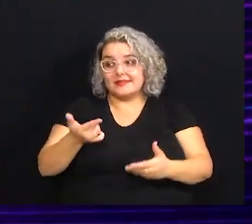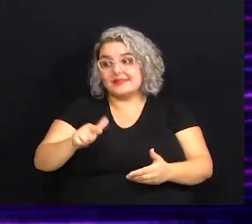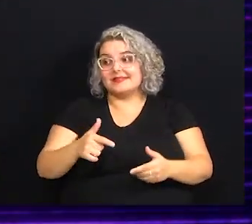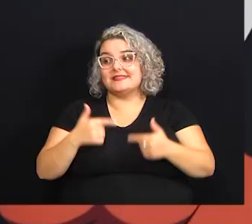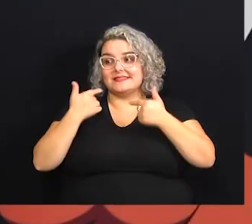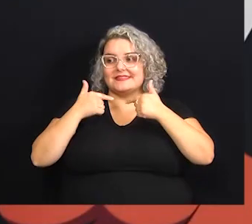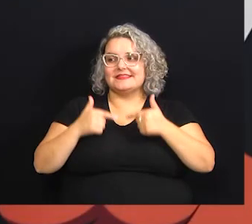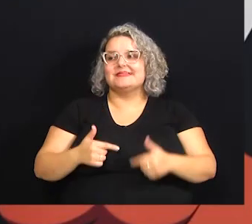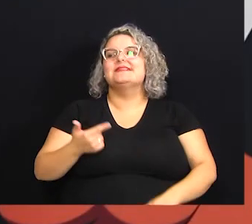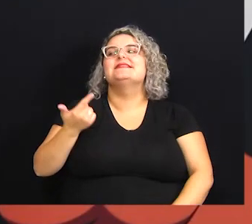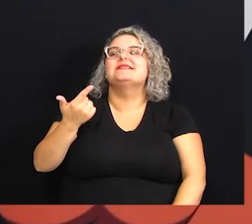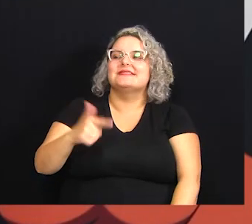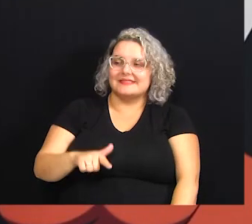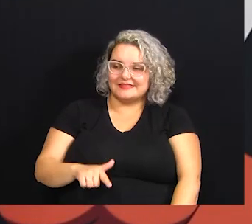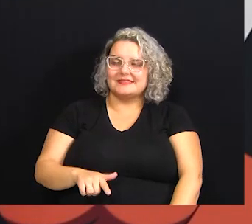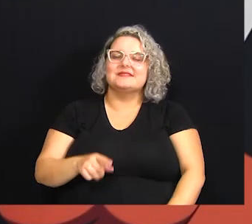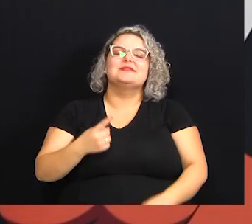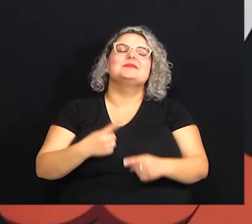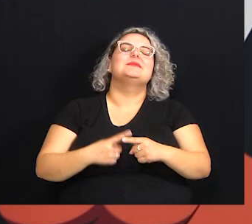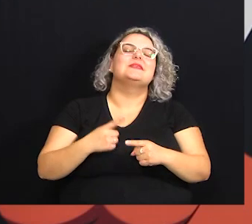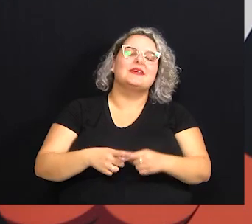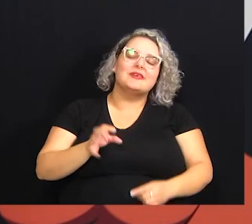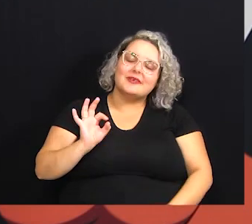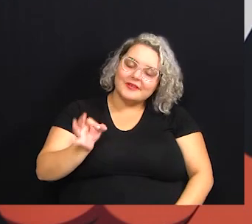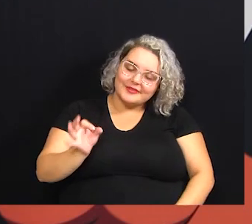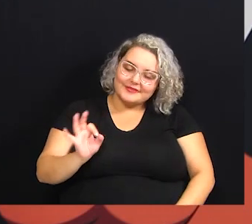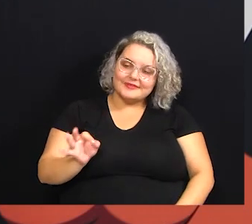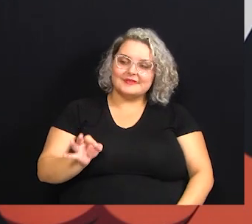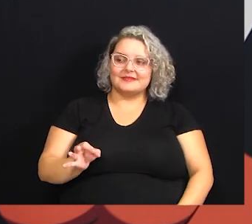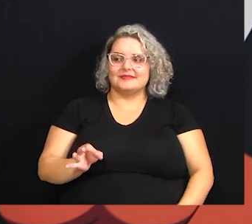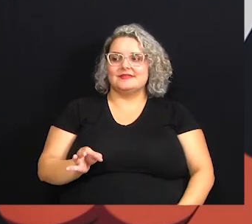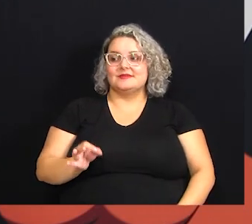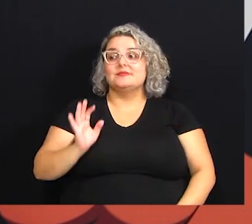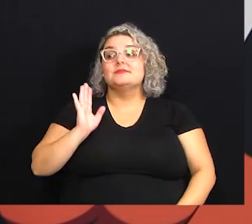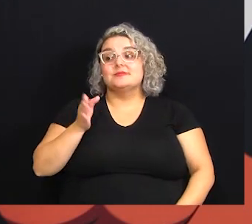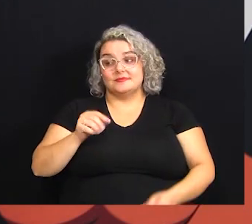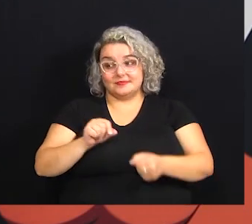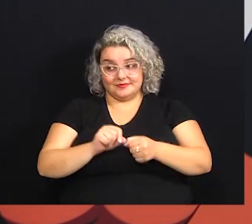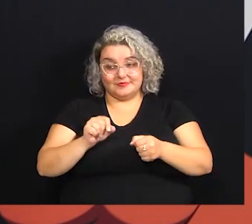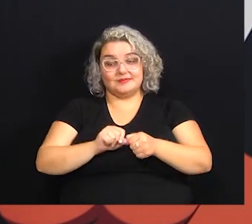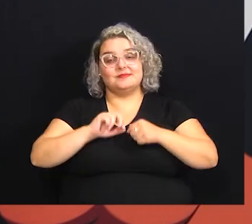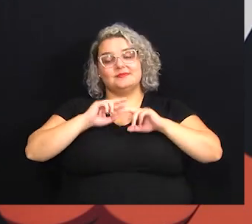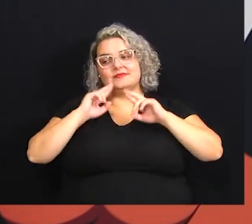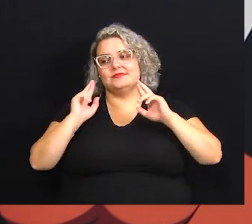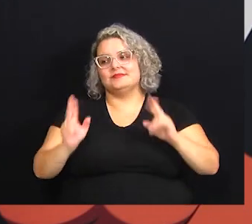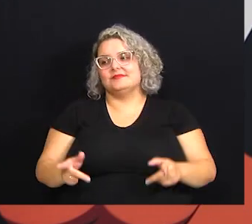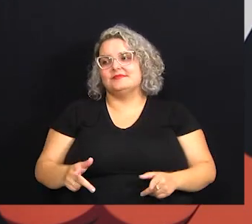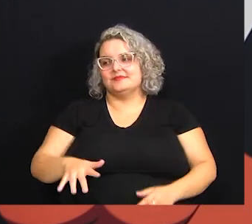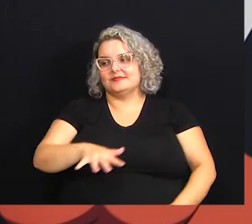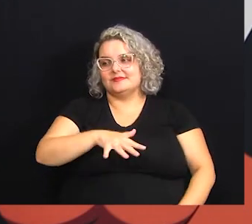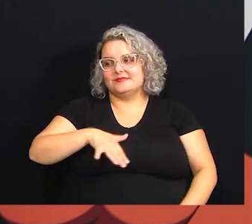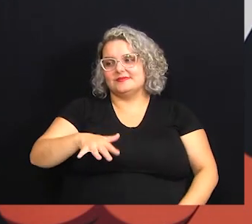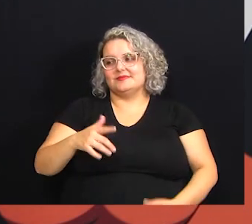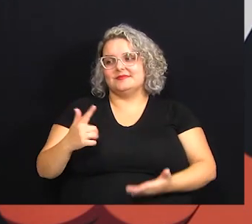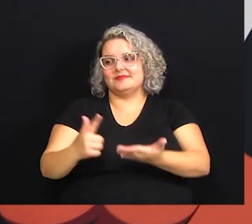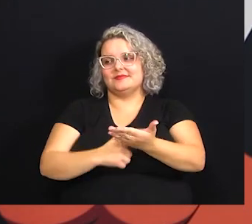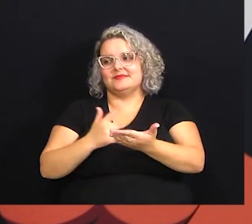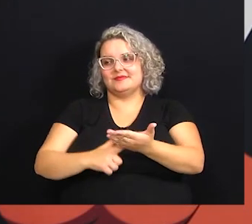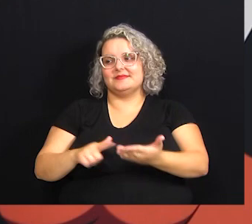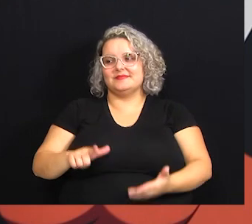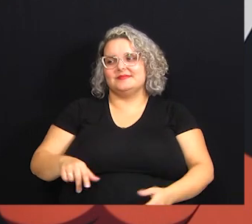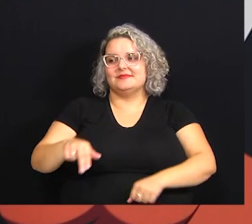continuar. Continue, porque com certeza você já está fazendo muita diferença no mercado